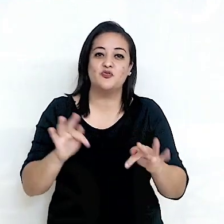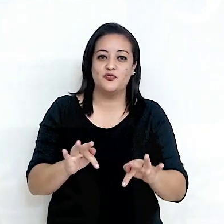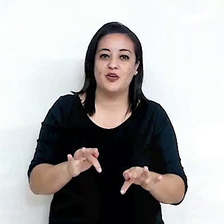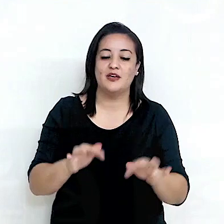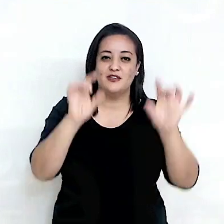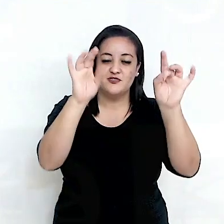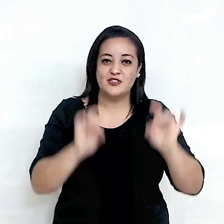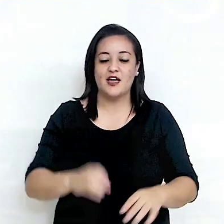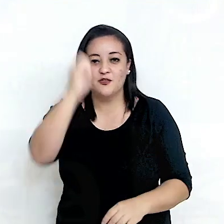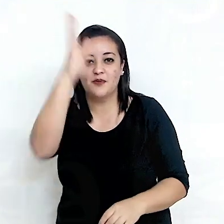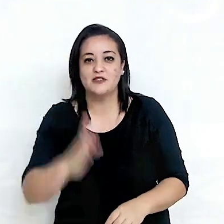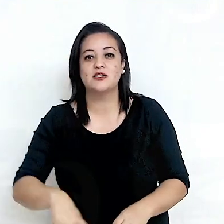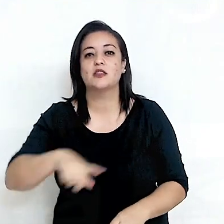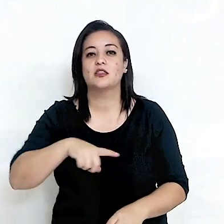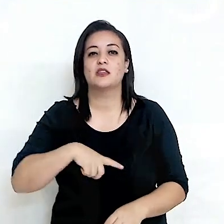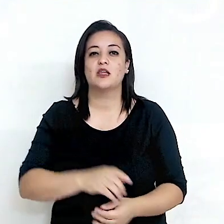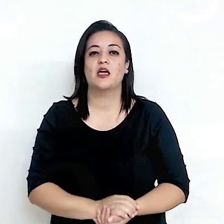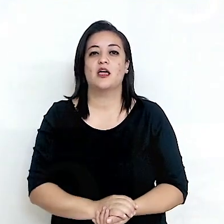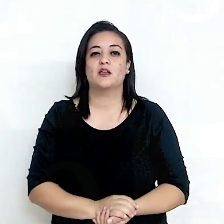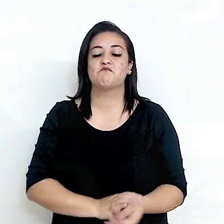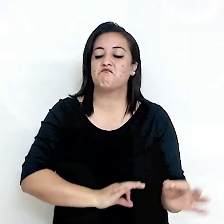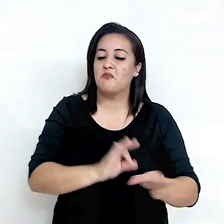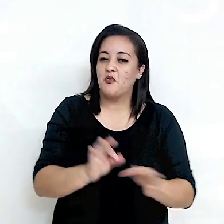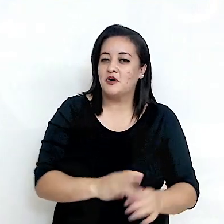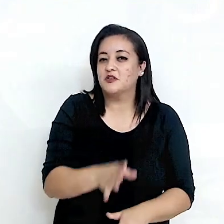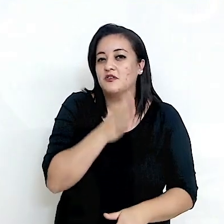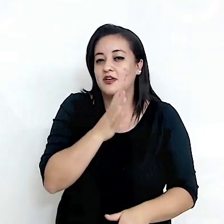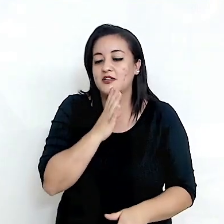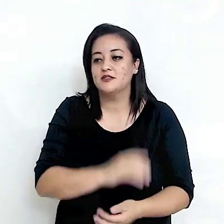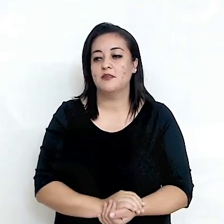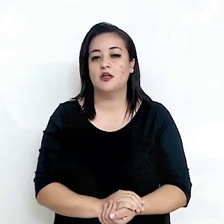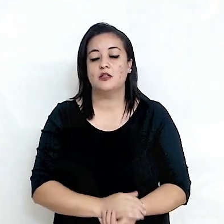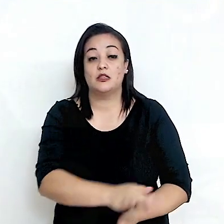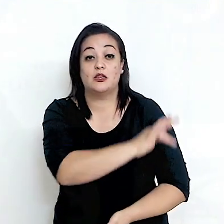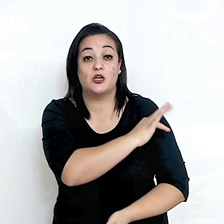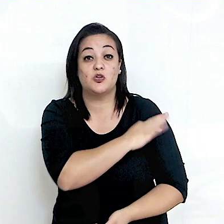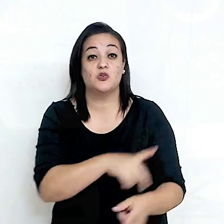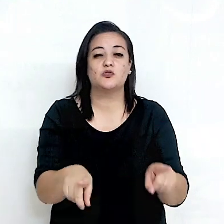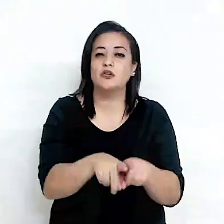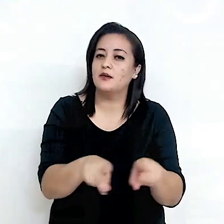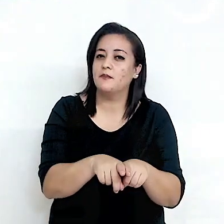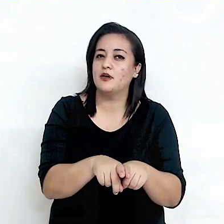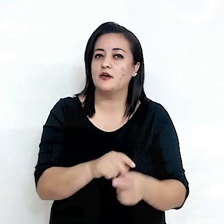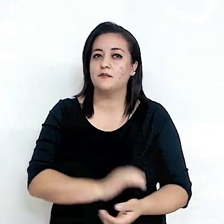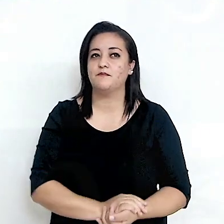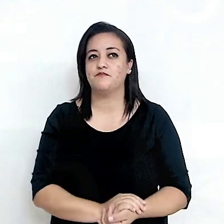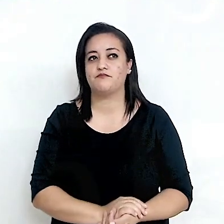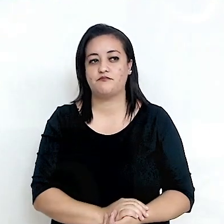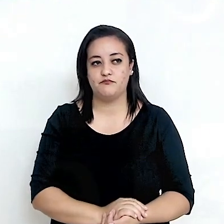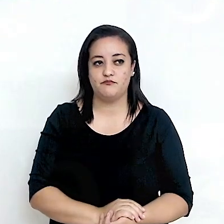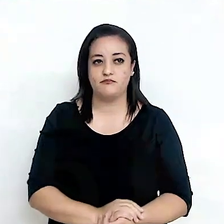sublinhar que o Brasil possui um sofisticado com conhecimento tecnológico nessa área dentre